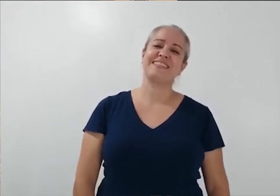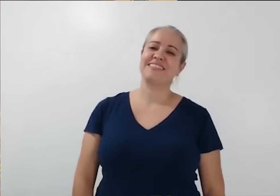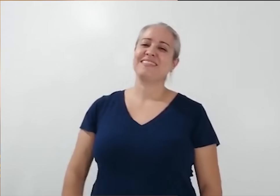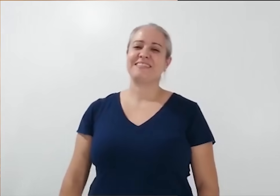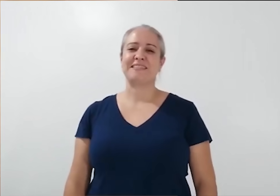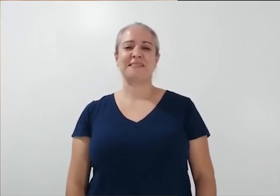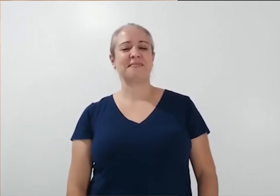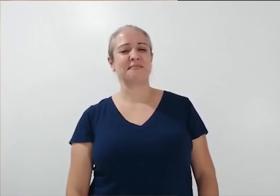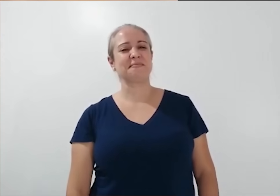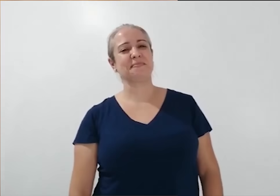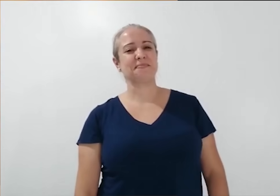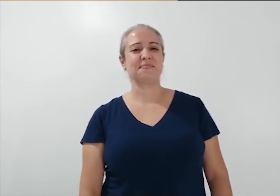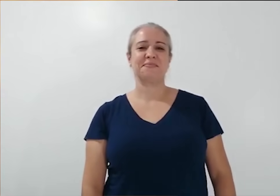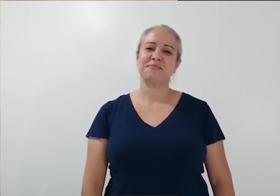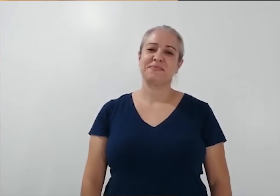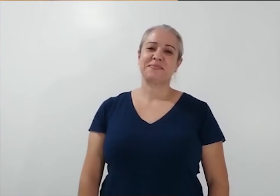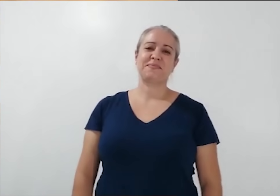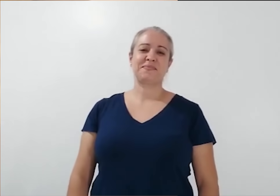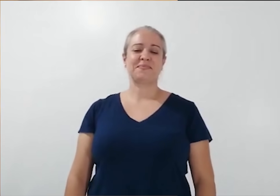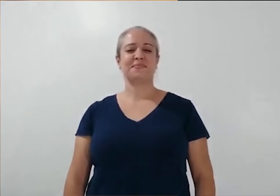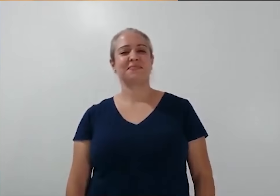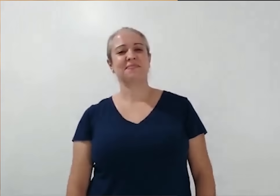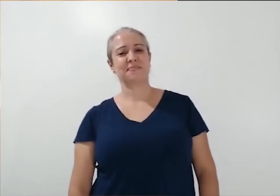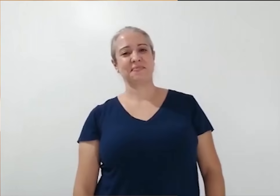inigualável é.